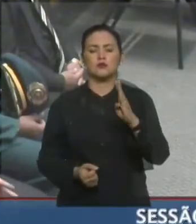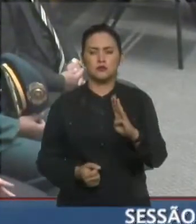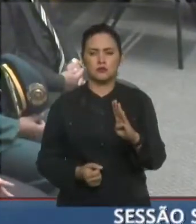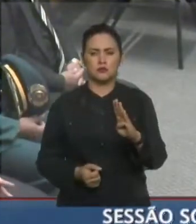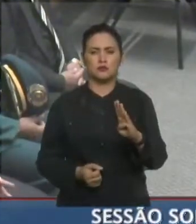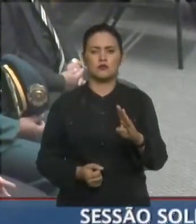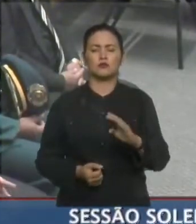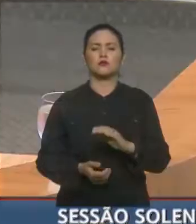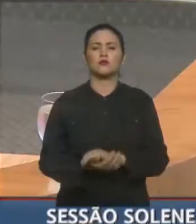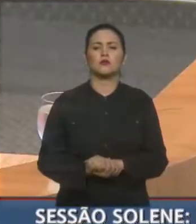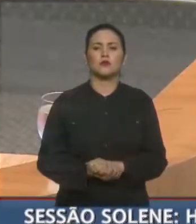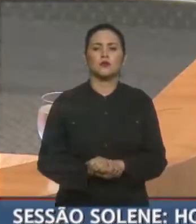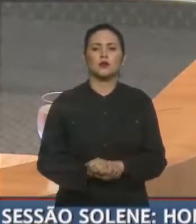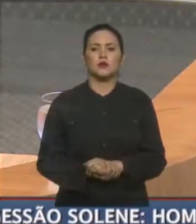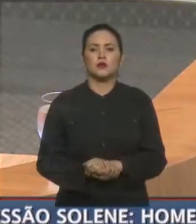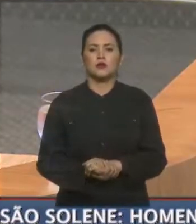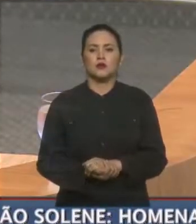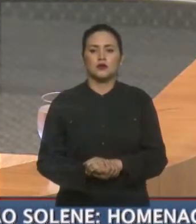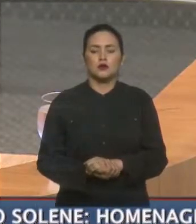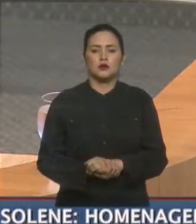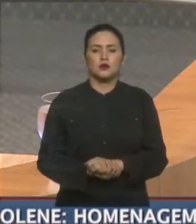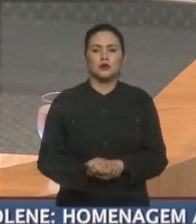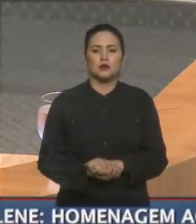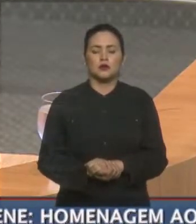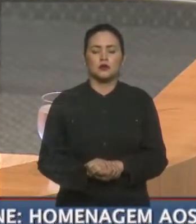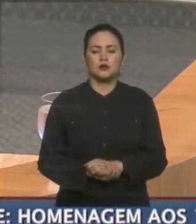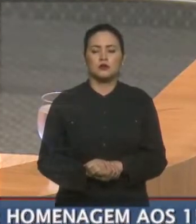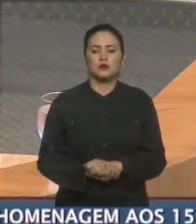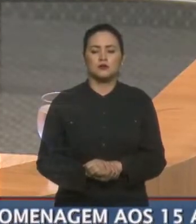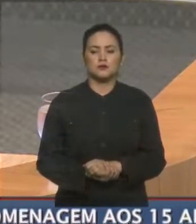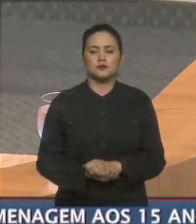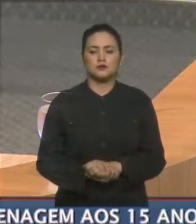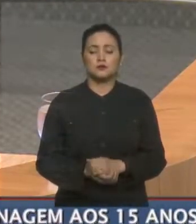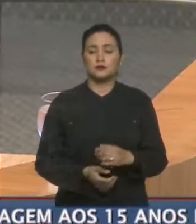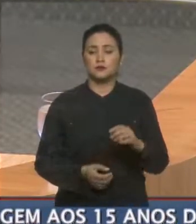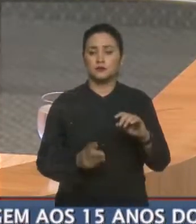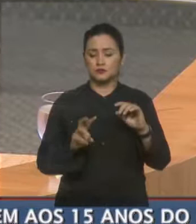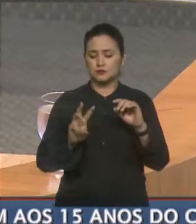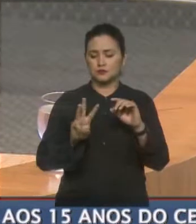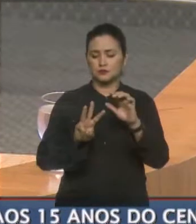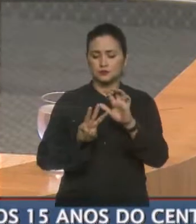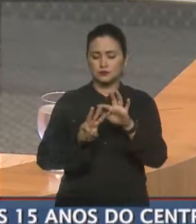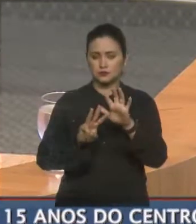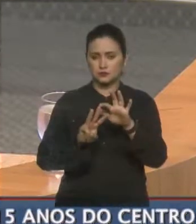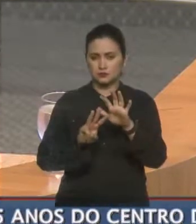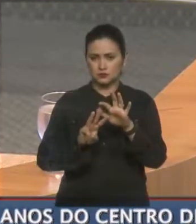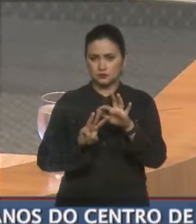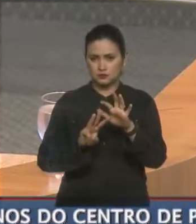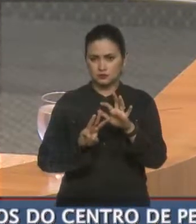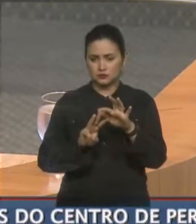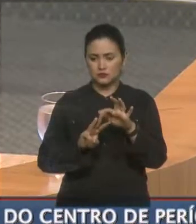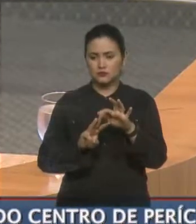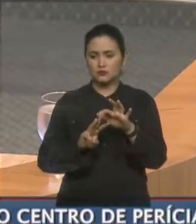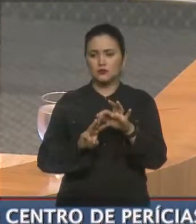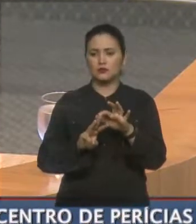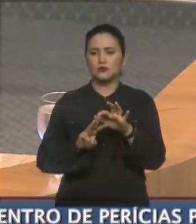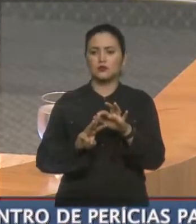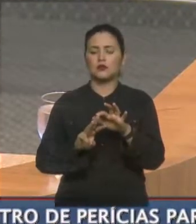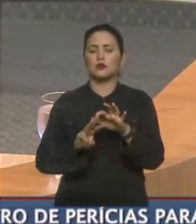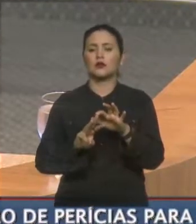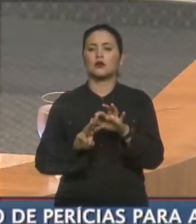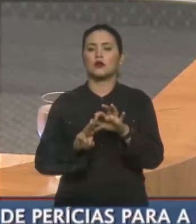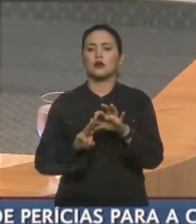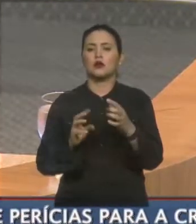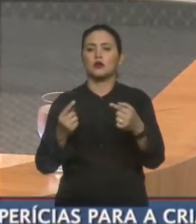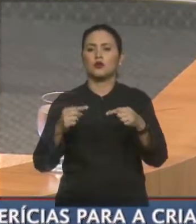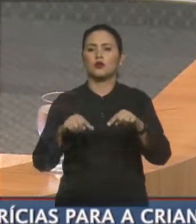e legais de elucidação do crime. A segunda questão, que era do enfrentamento do racismo estrutural na